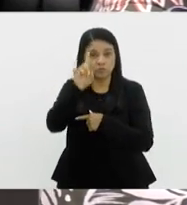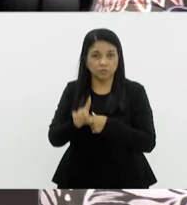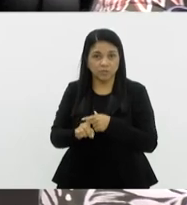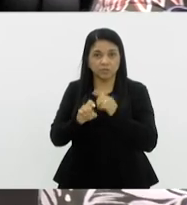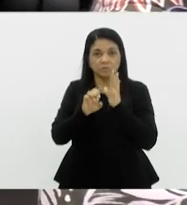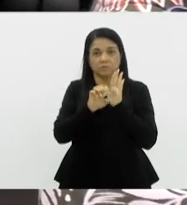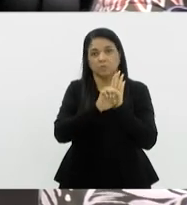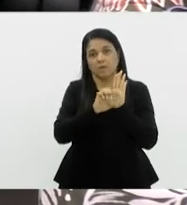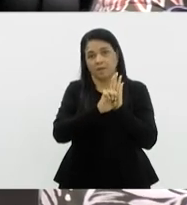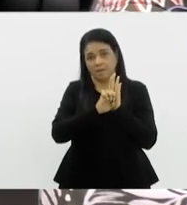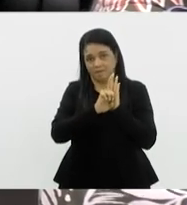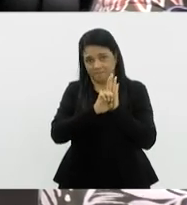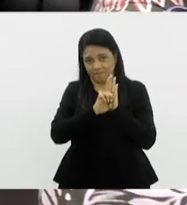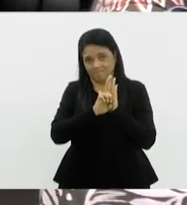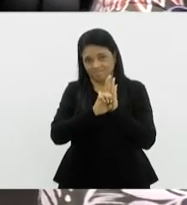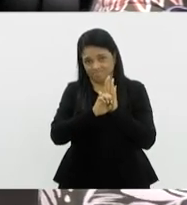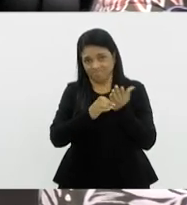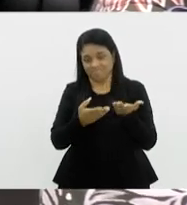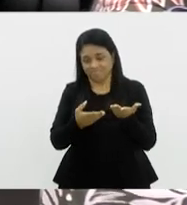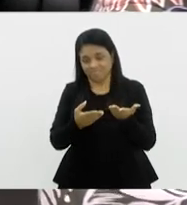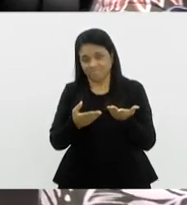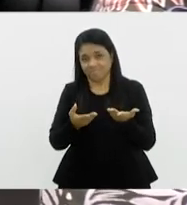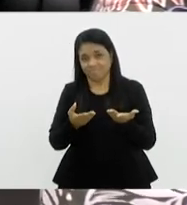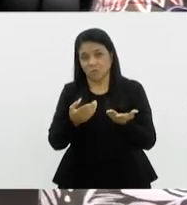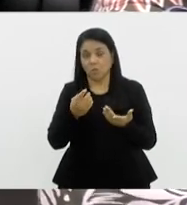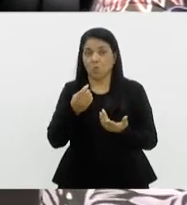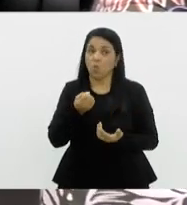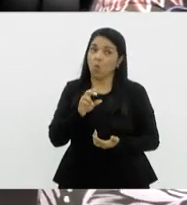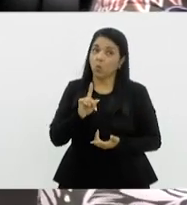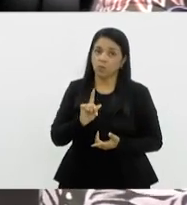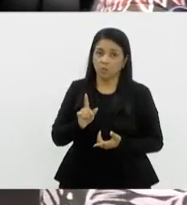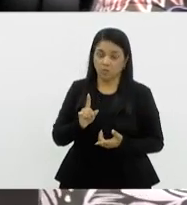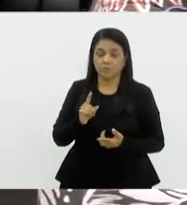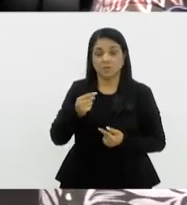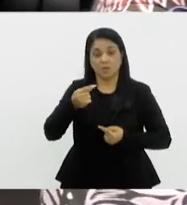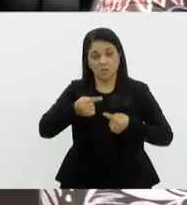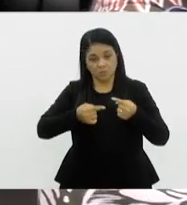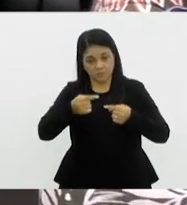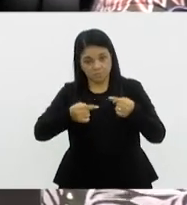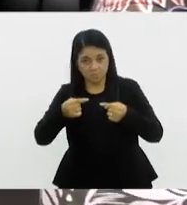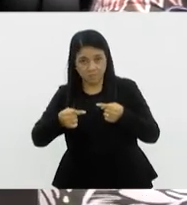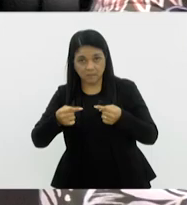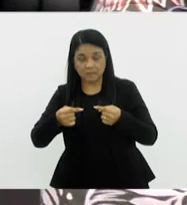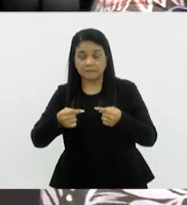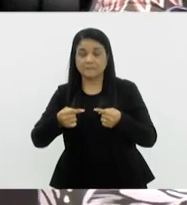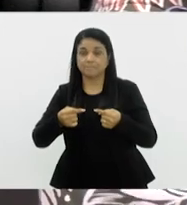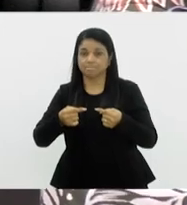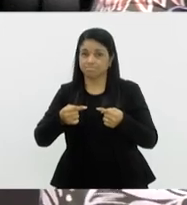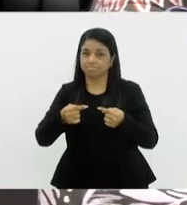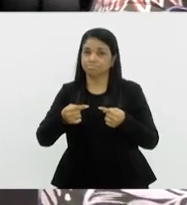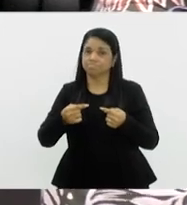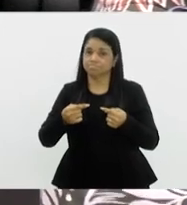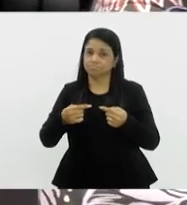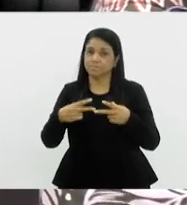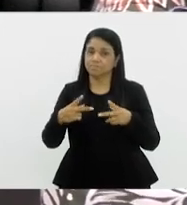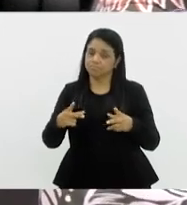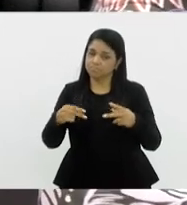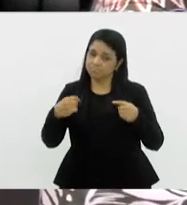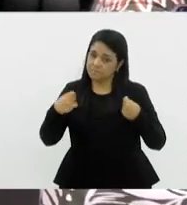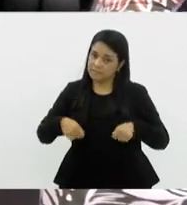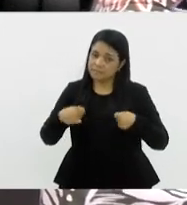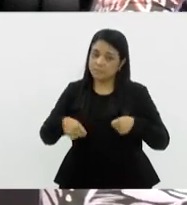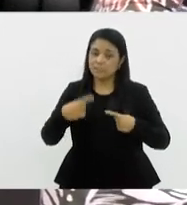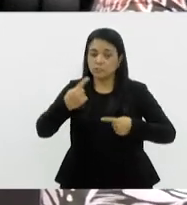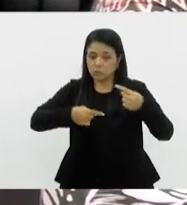Criança e do Adolescente ou não. Eu, sinceramente, eu acho que esse é um debate que mereceria mais discussão, para ver